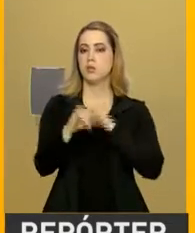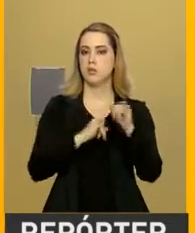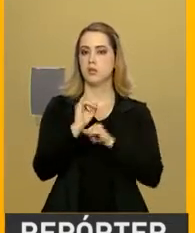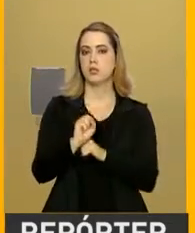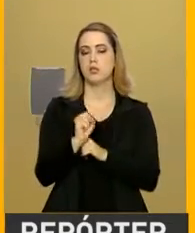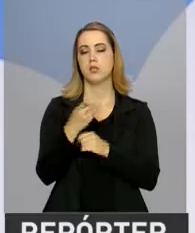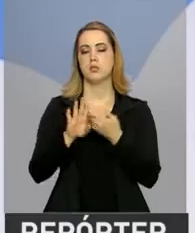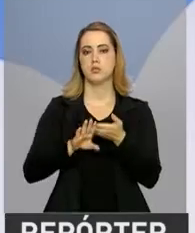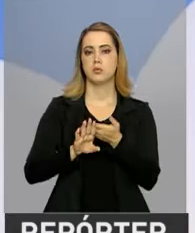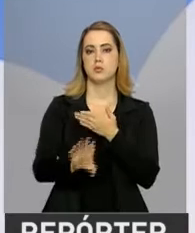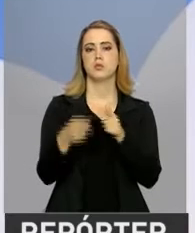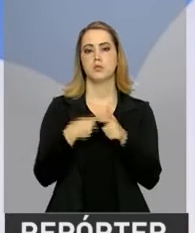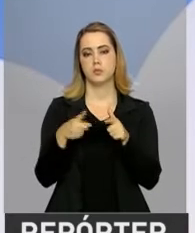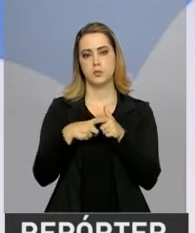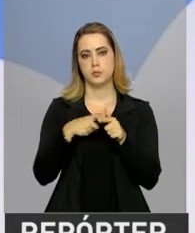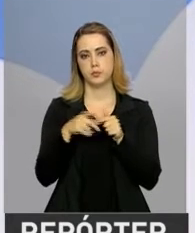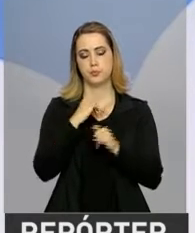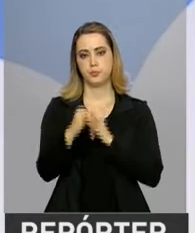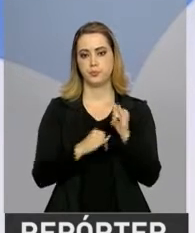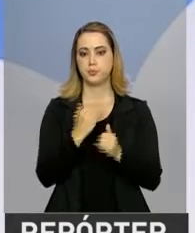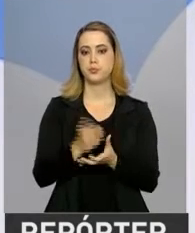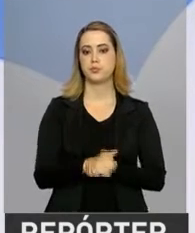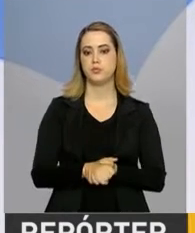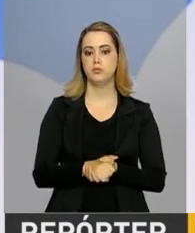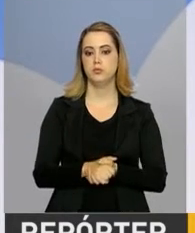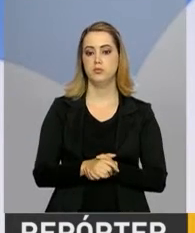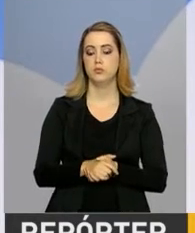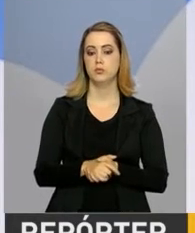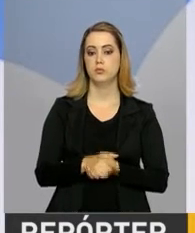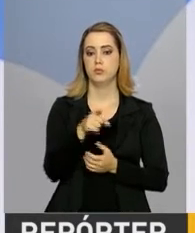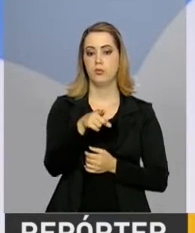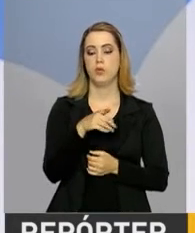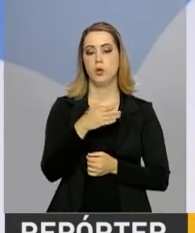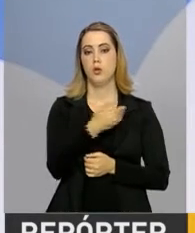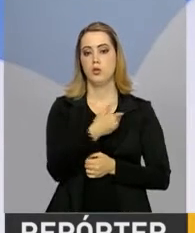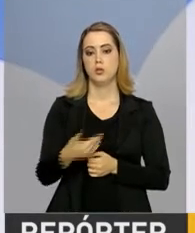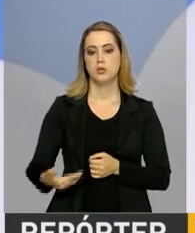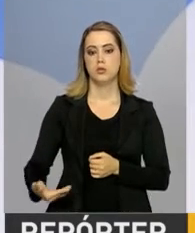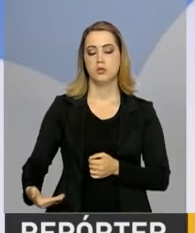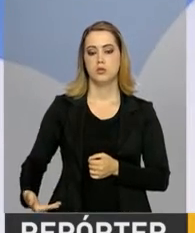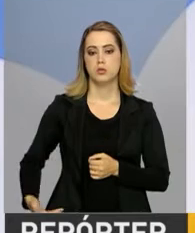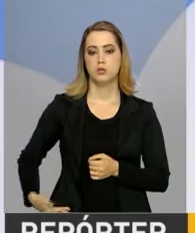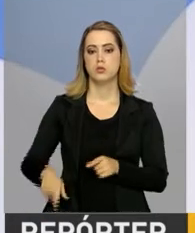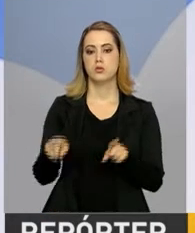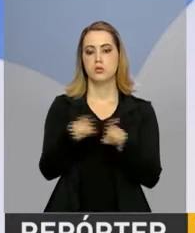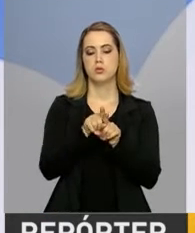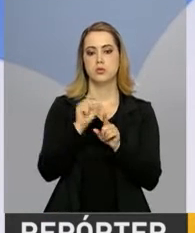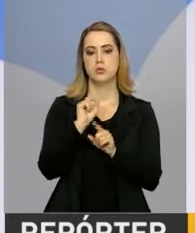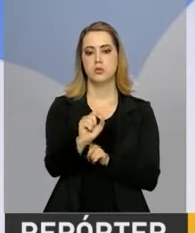crimes cibernéticos. Governo digital e a prestação de serviços digitais está diretamente atrelada